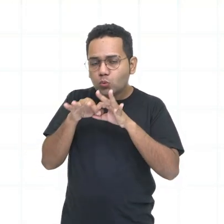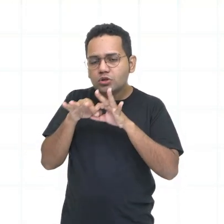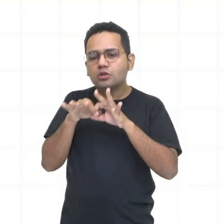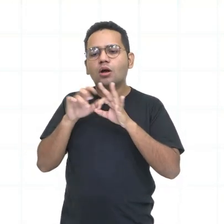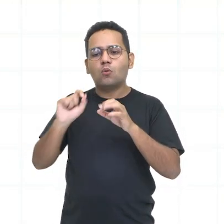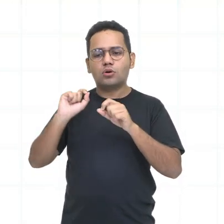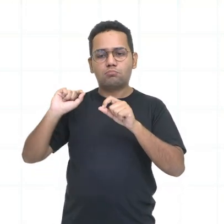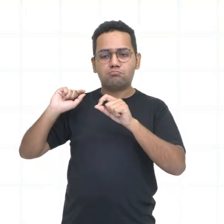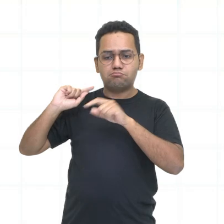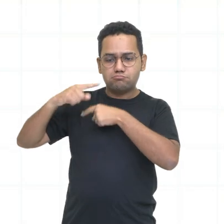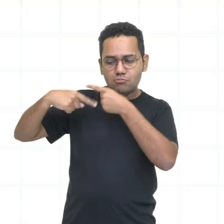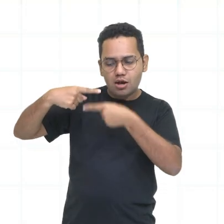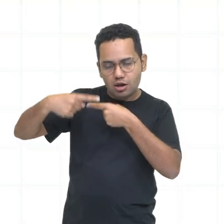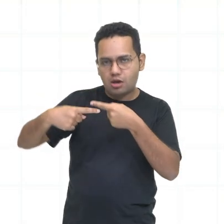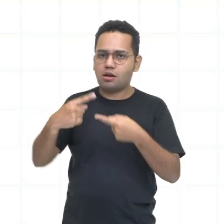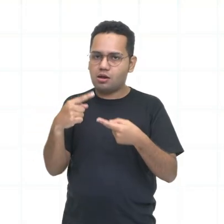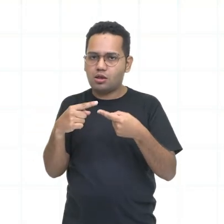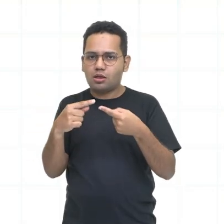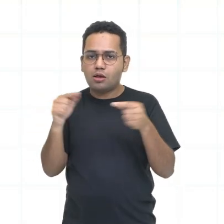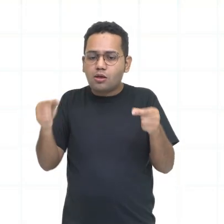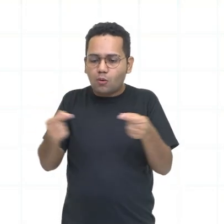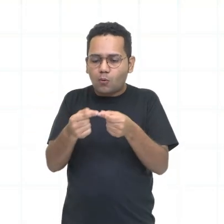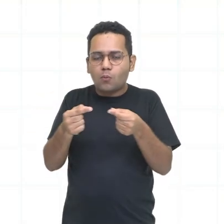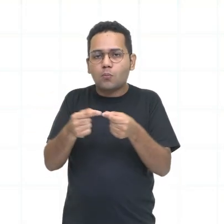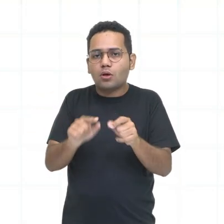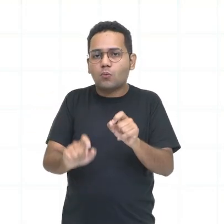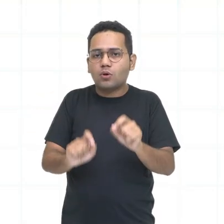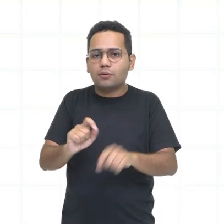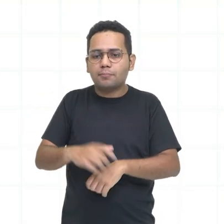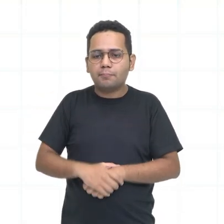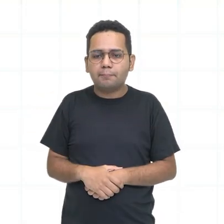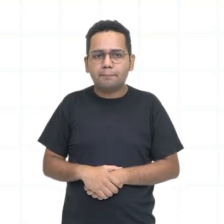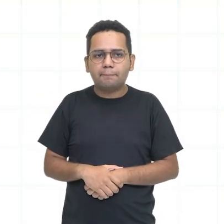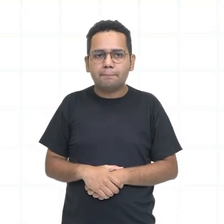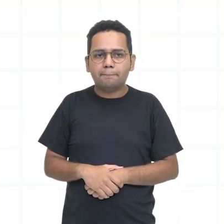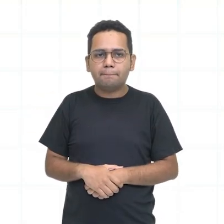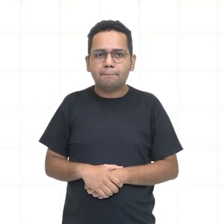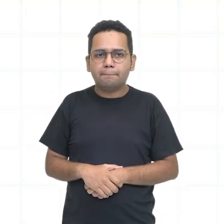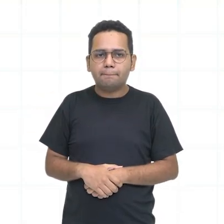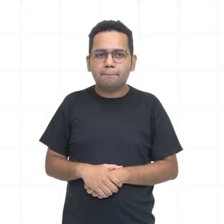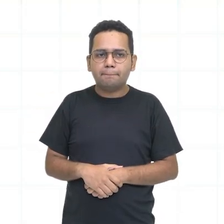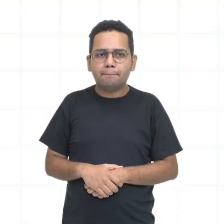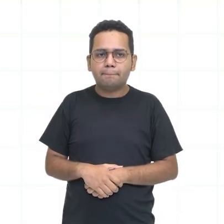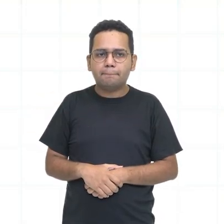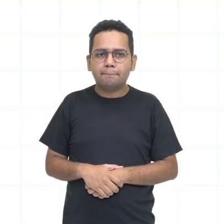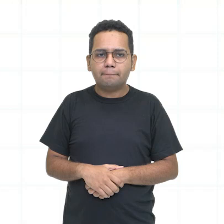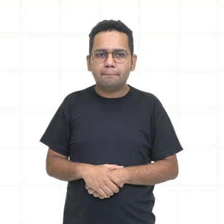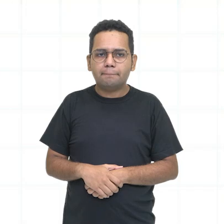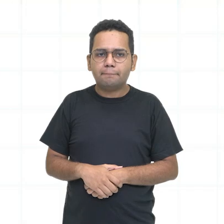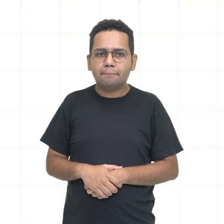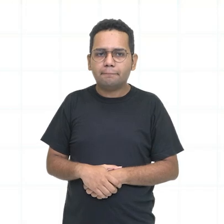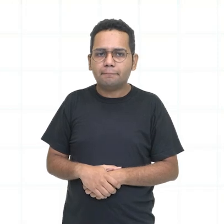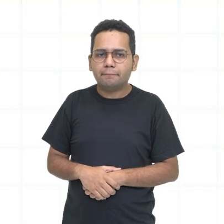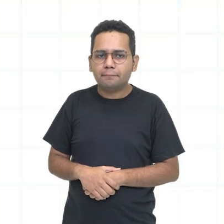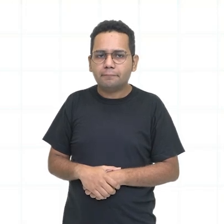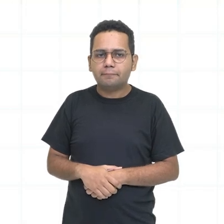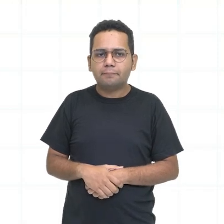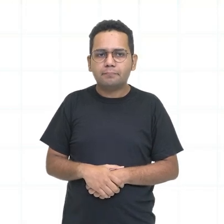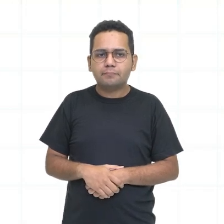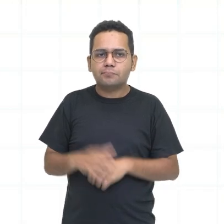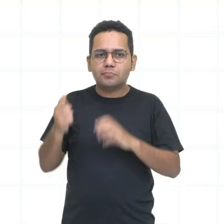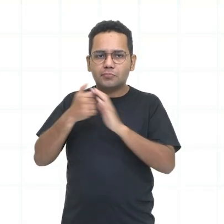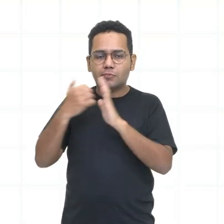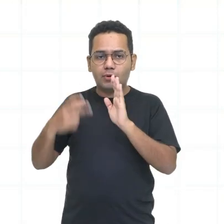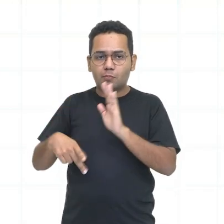herança, né, heritage, quer dizer, relacionado à herança, com uma global, com aspectos já globais.